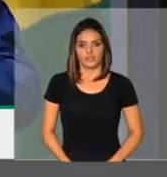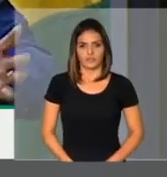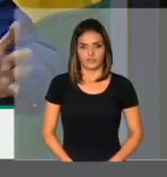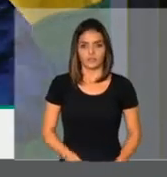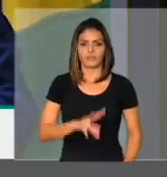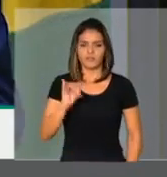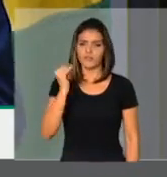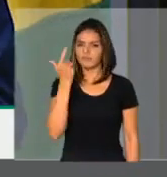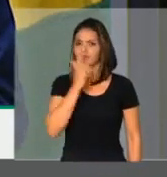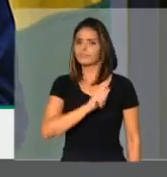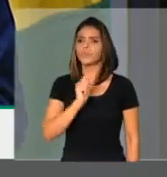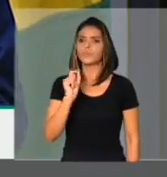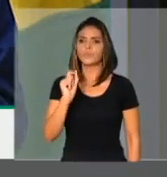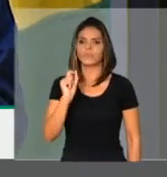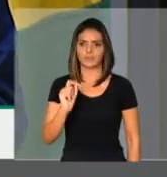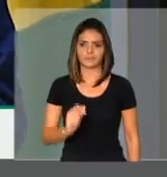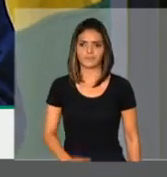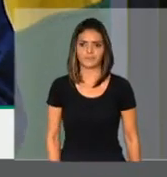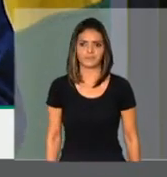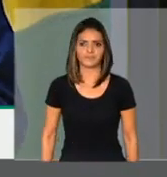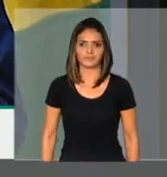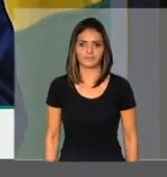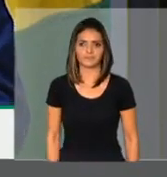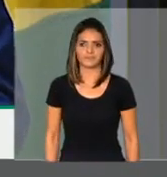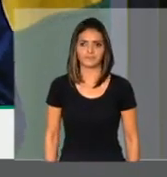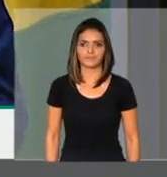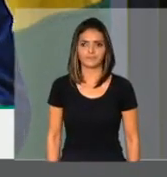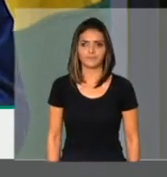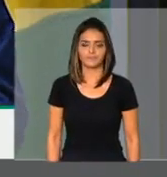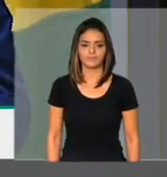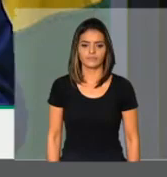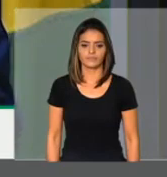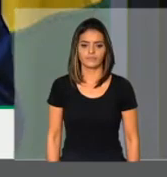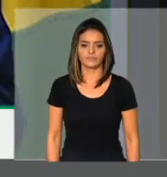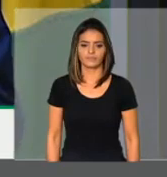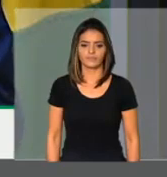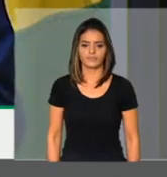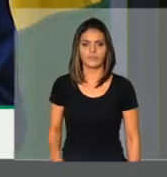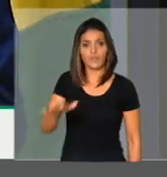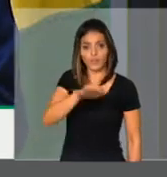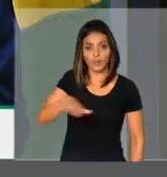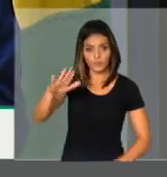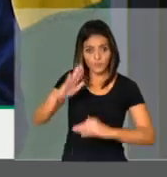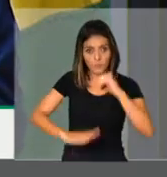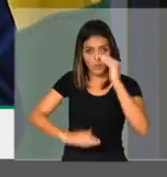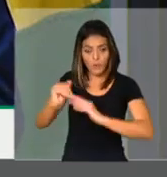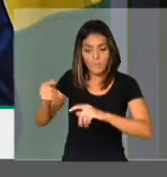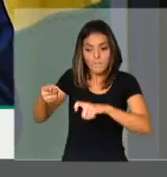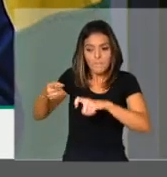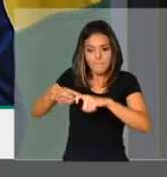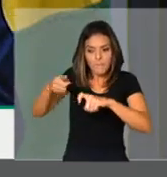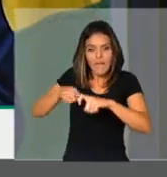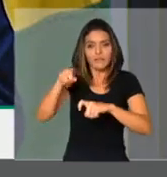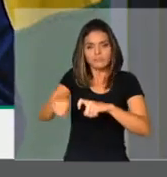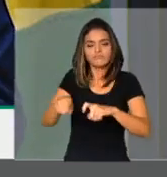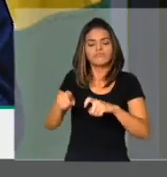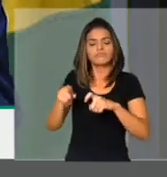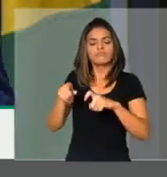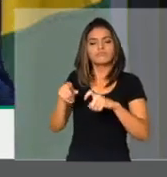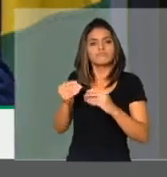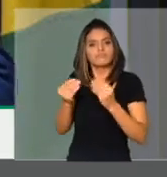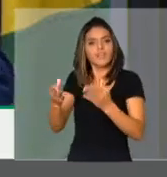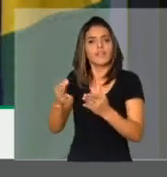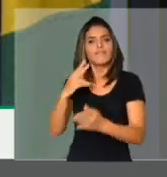história da profissão do médico do Brasil tenha sim um reconhecimento. Há